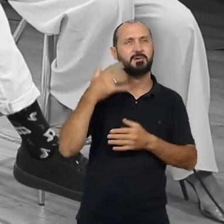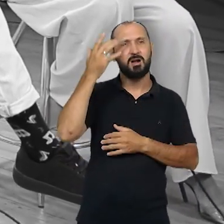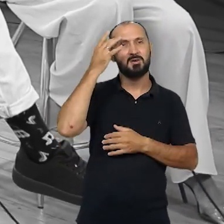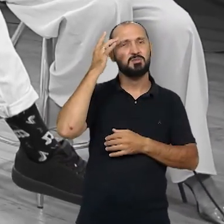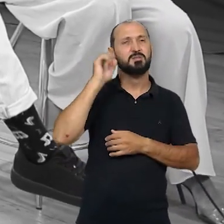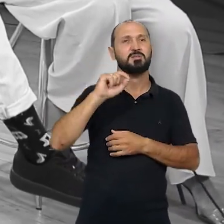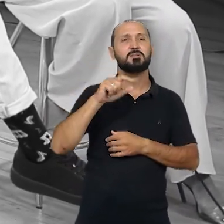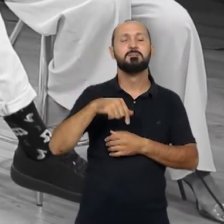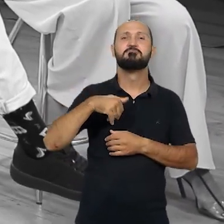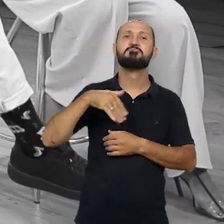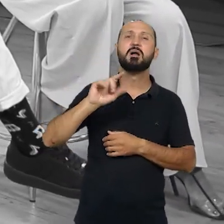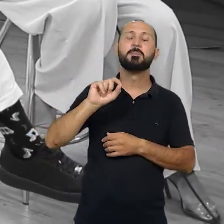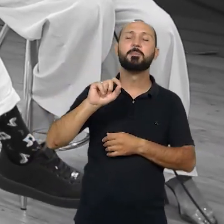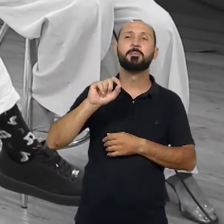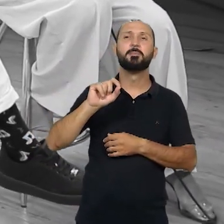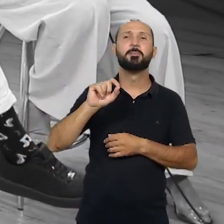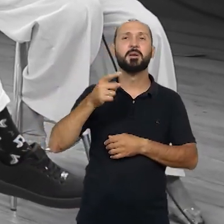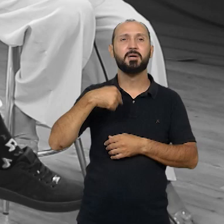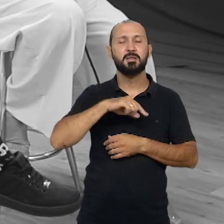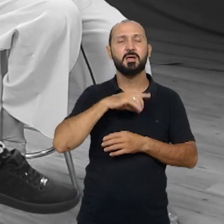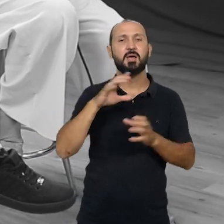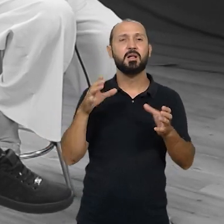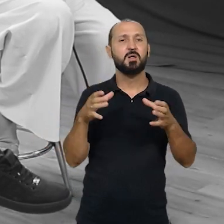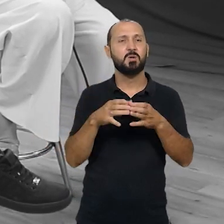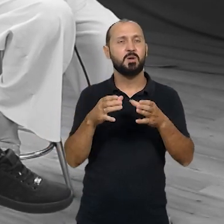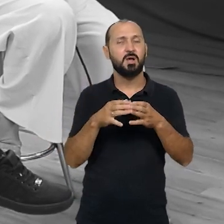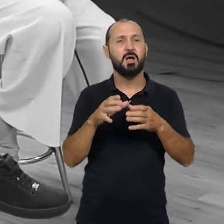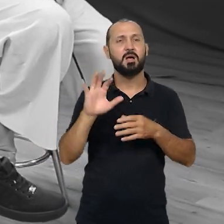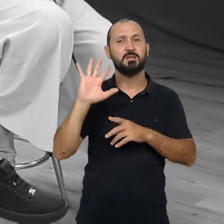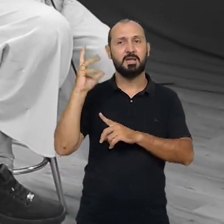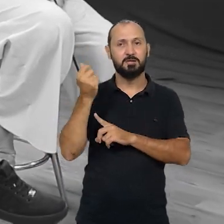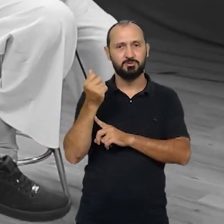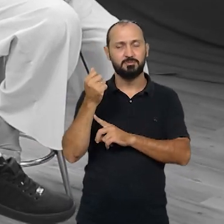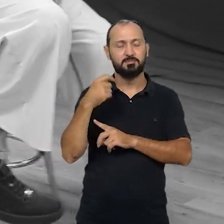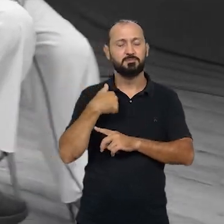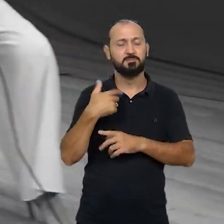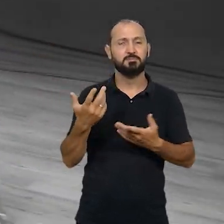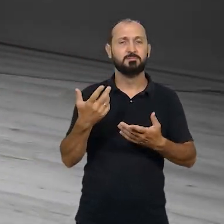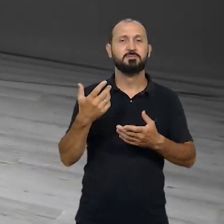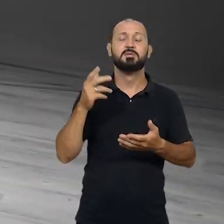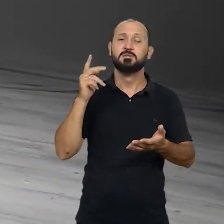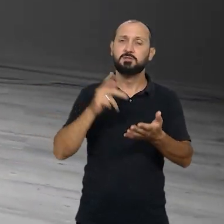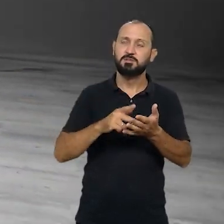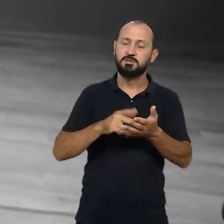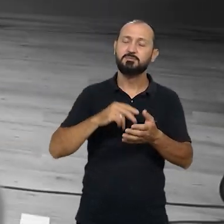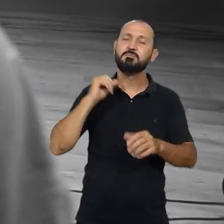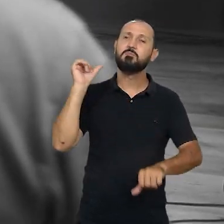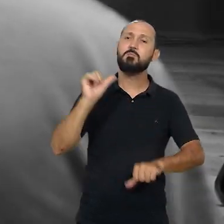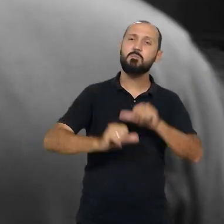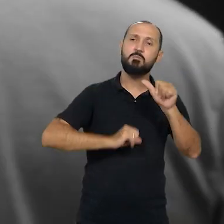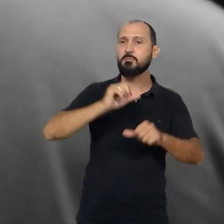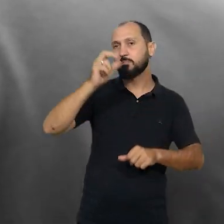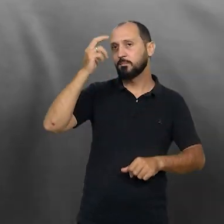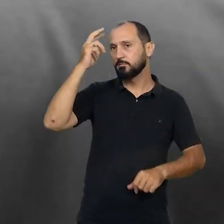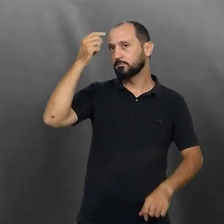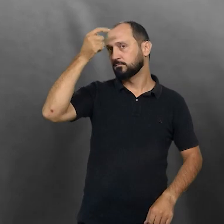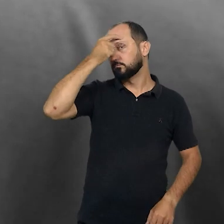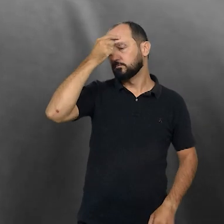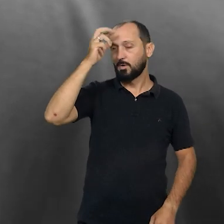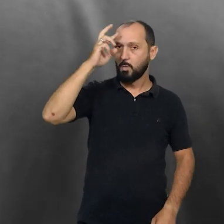Até nos obrigou até, né, a inventar outras coisas, se reinventar, ressignificar. Ou seja, tem